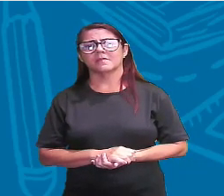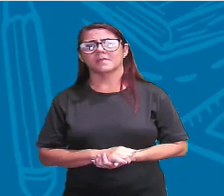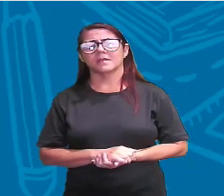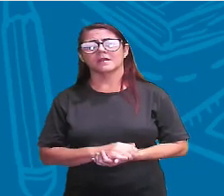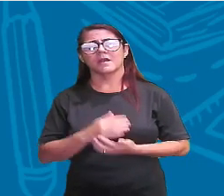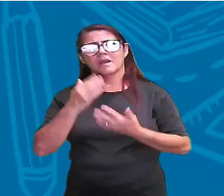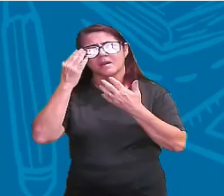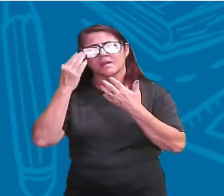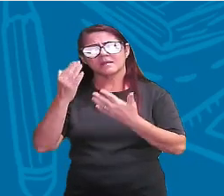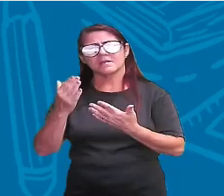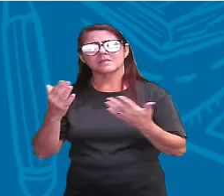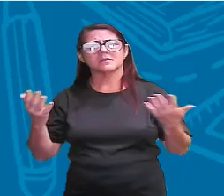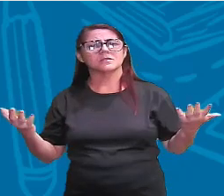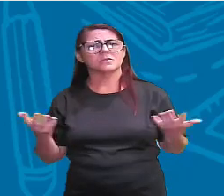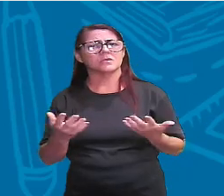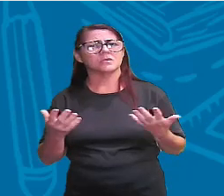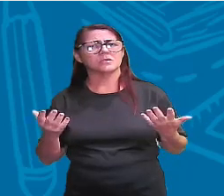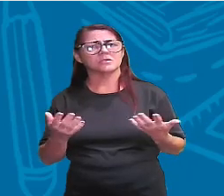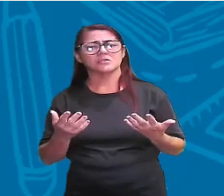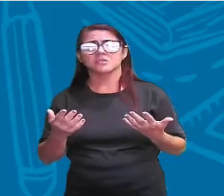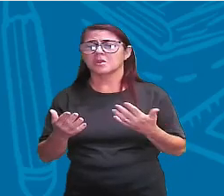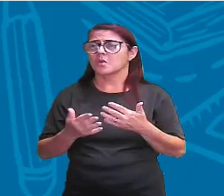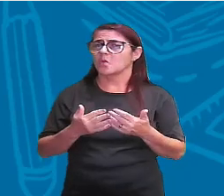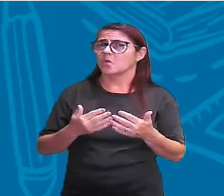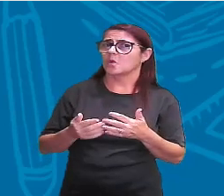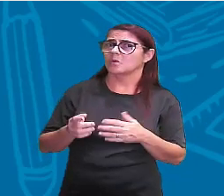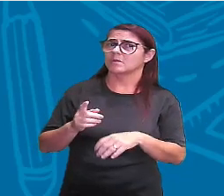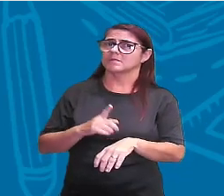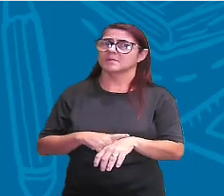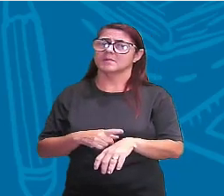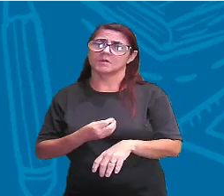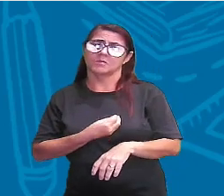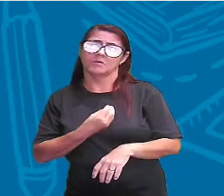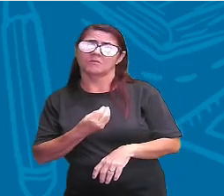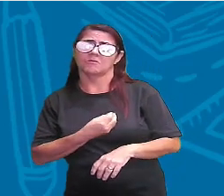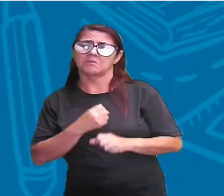seja grato hoje, porque em um momento toda a